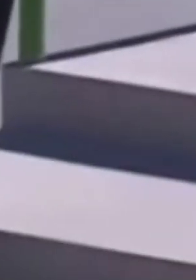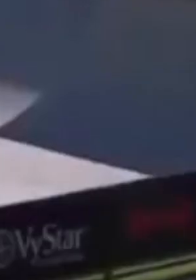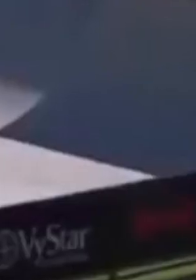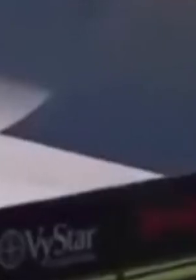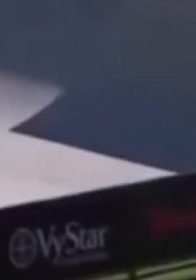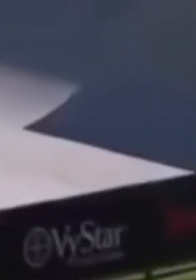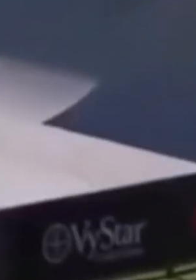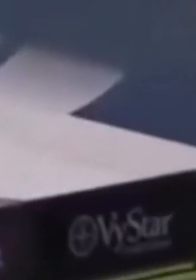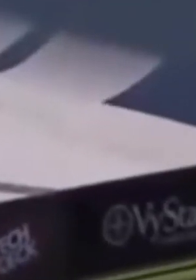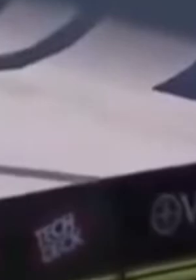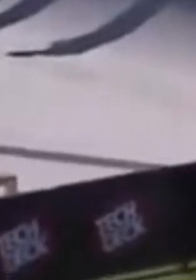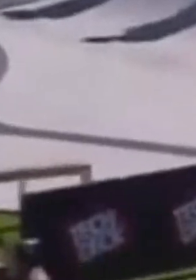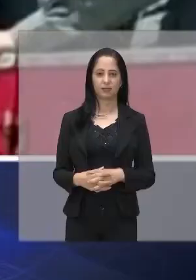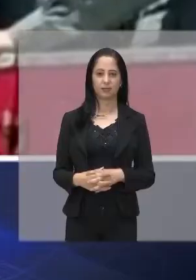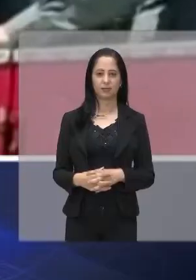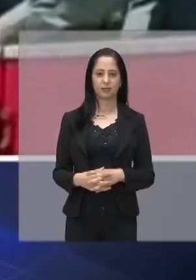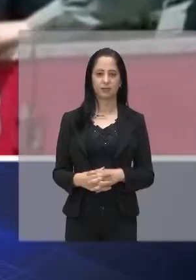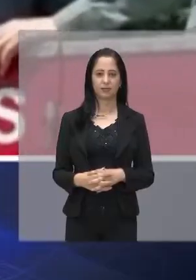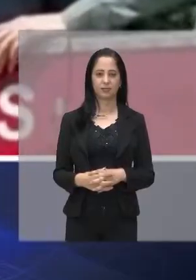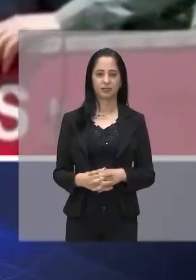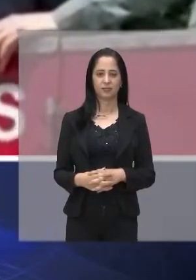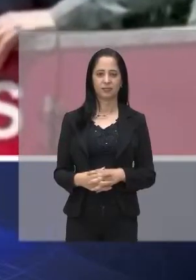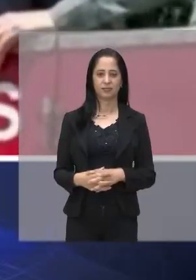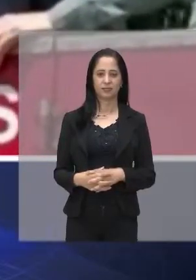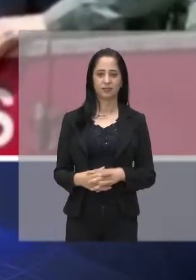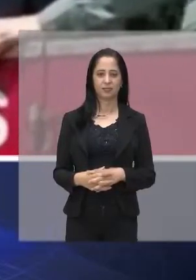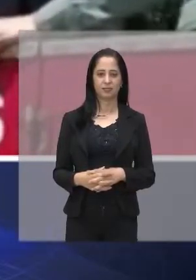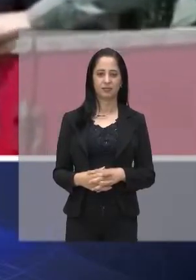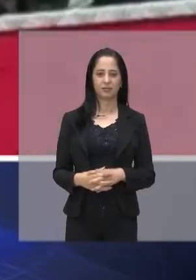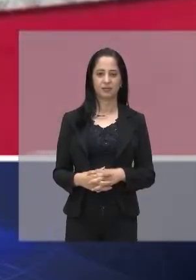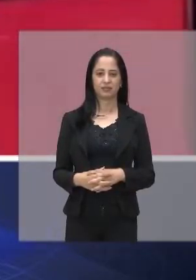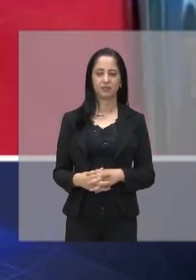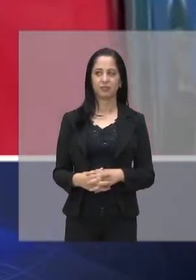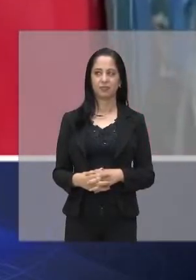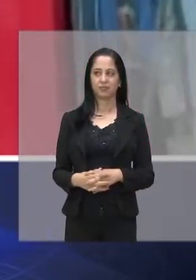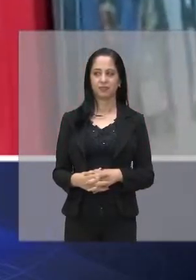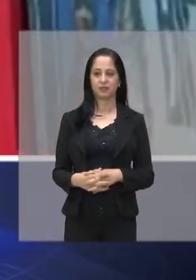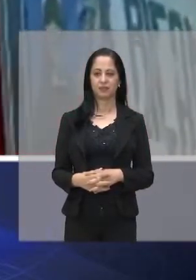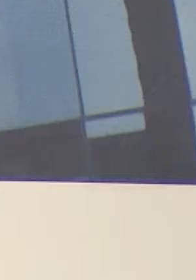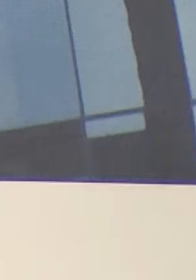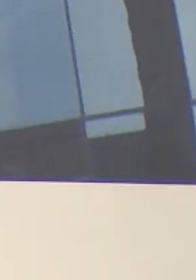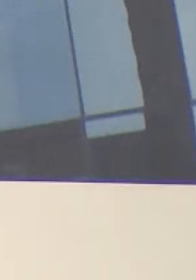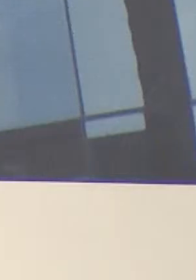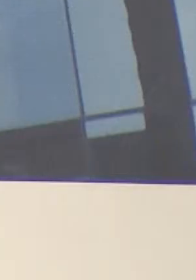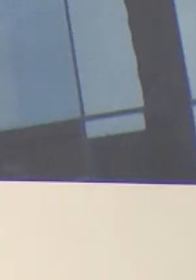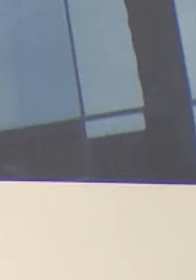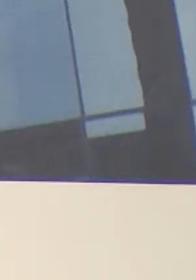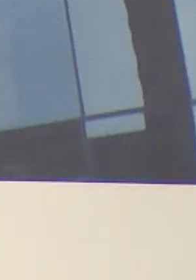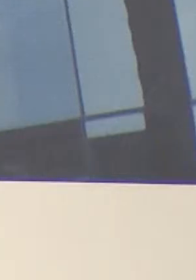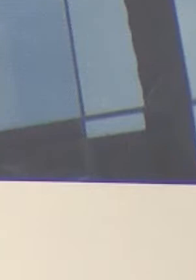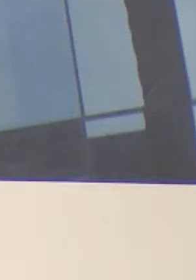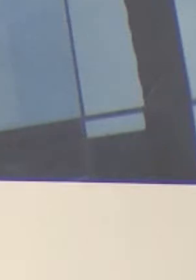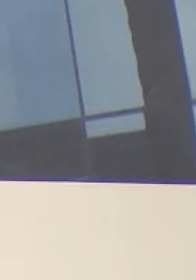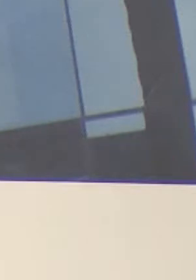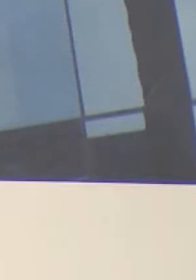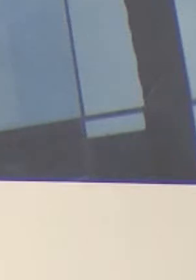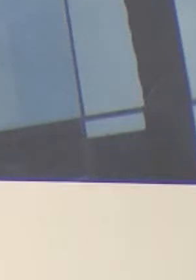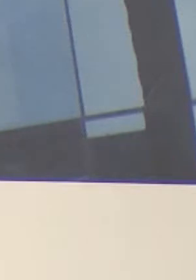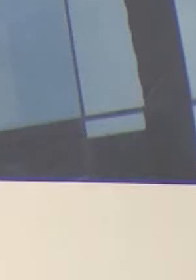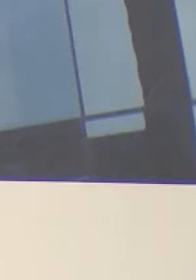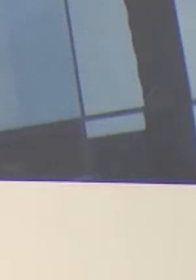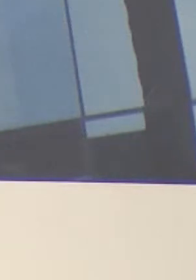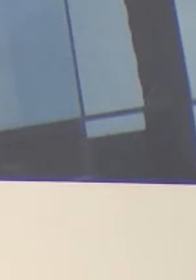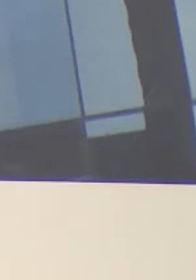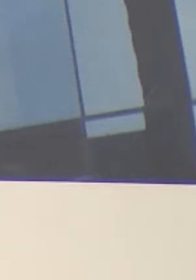skatista joseense Pamela Rosa pela conquista do Campeonato Mundial na categoria. O vereador doutor José Cláudio apontou o